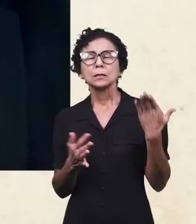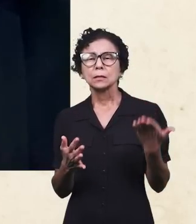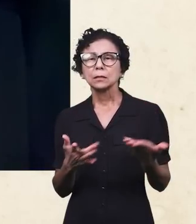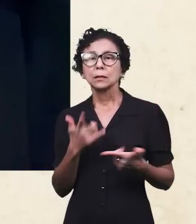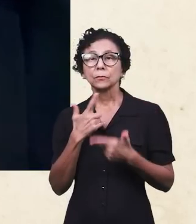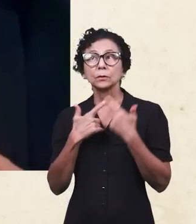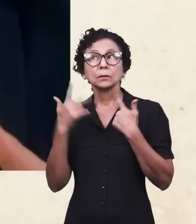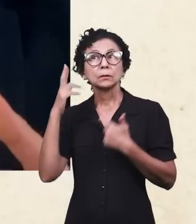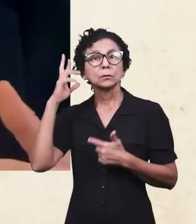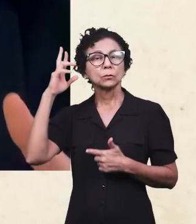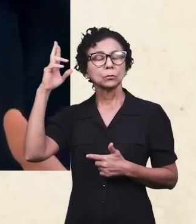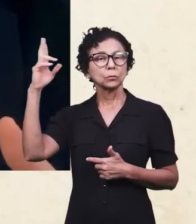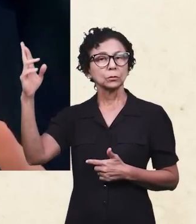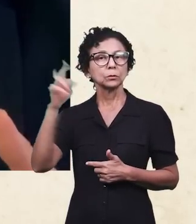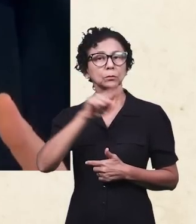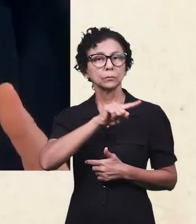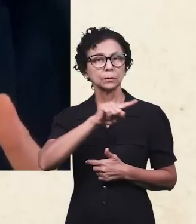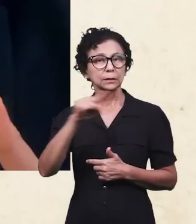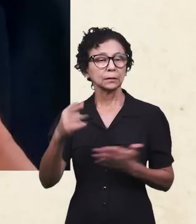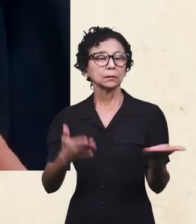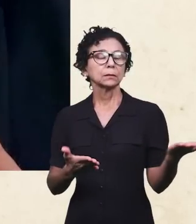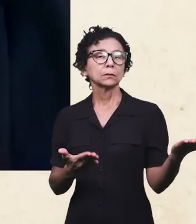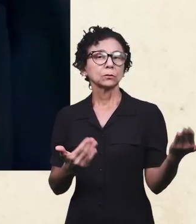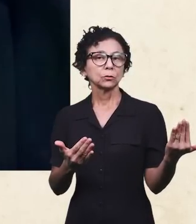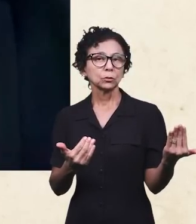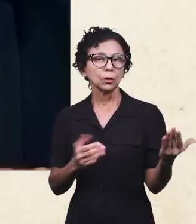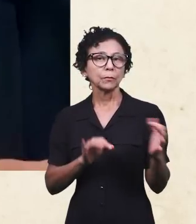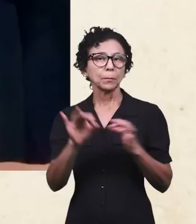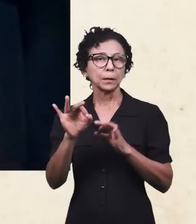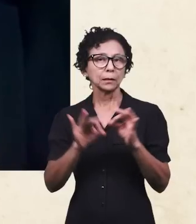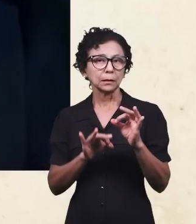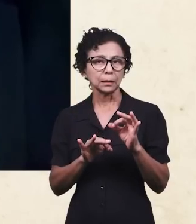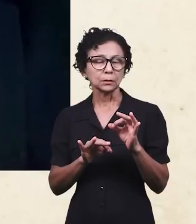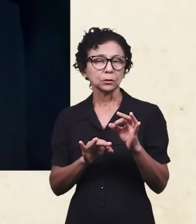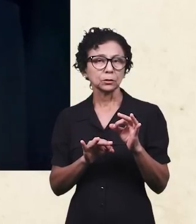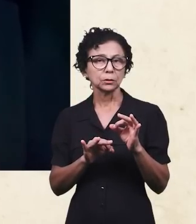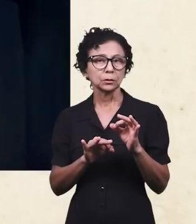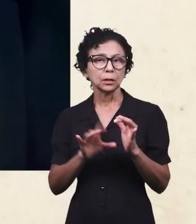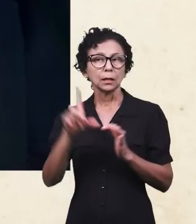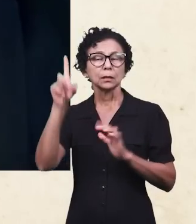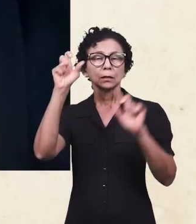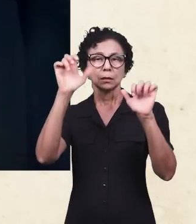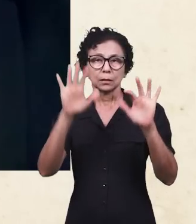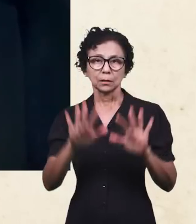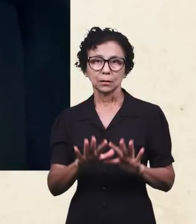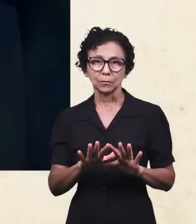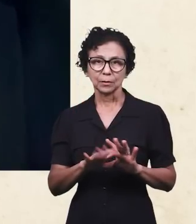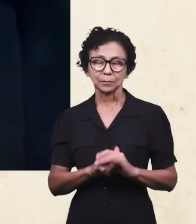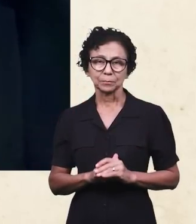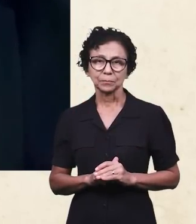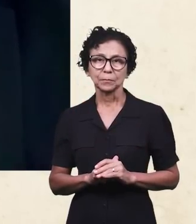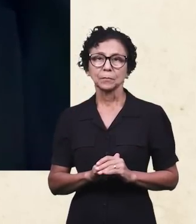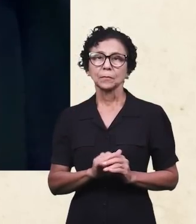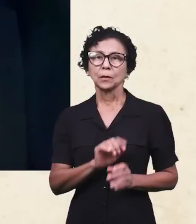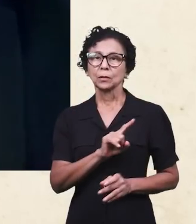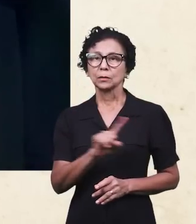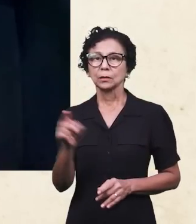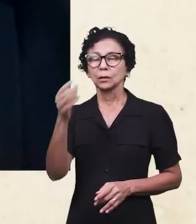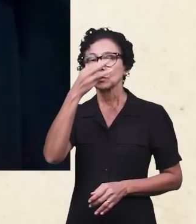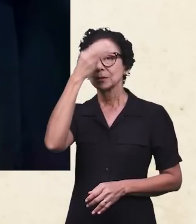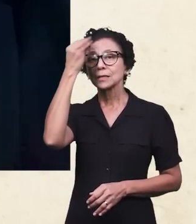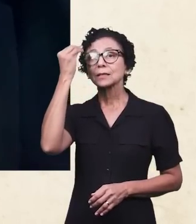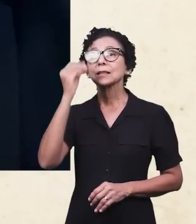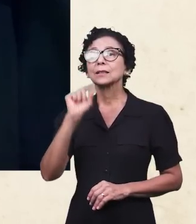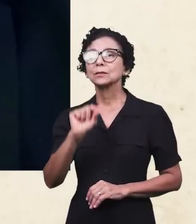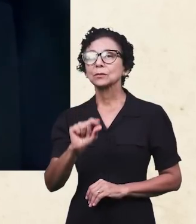do Senhor essa aplicação, essa dedicação dos jovens, porque o Senhor quer abençoá-los. Mas, jovens, não se esqueçam do